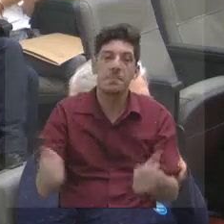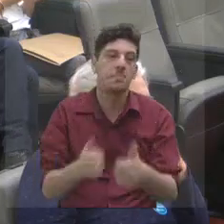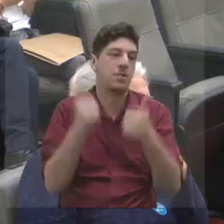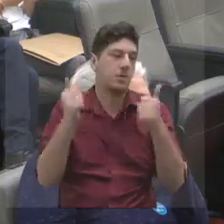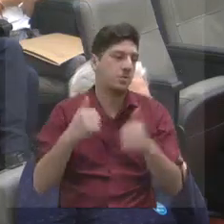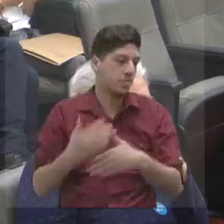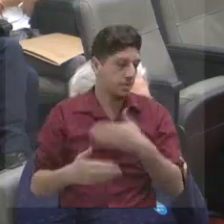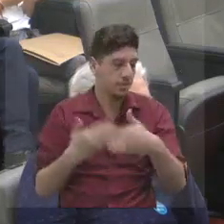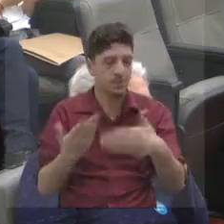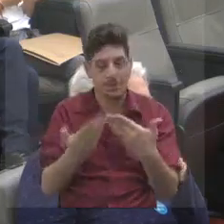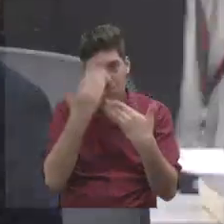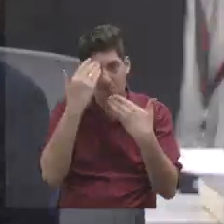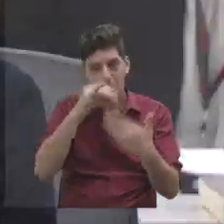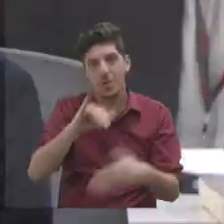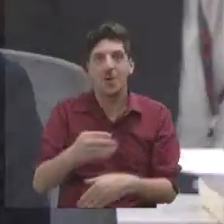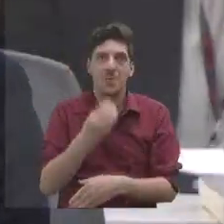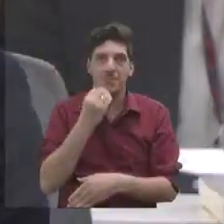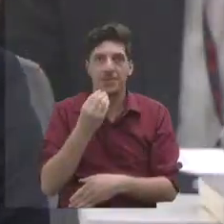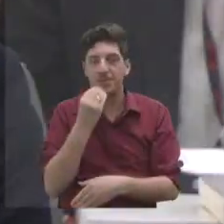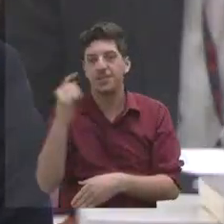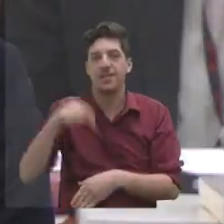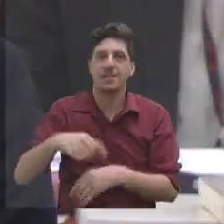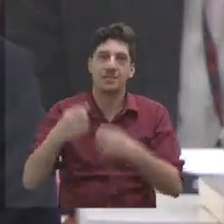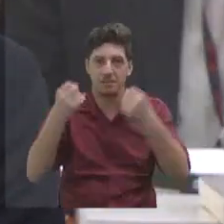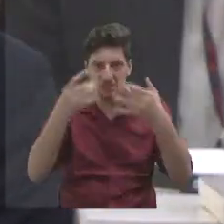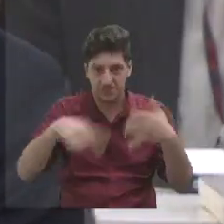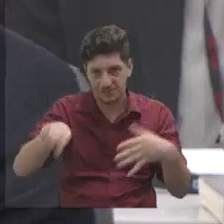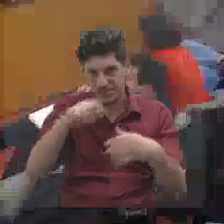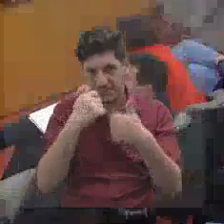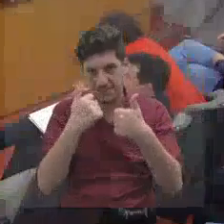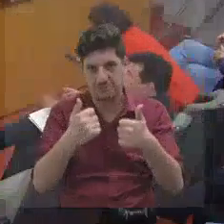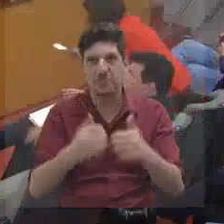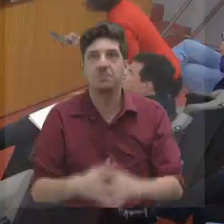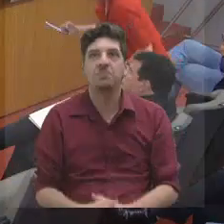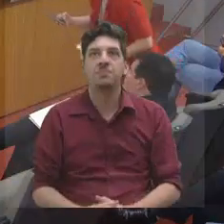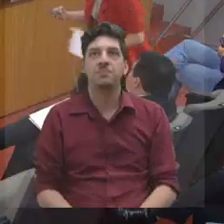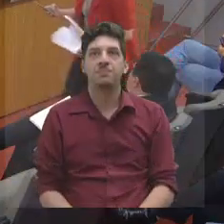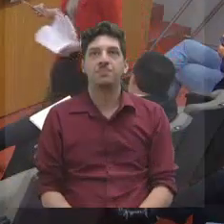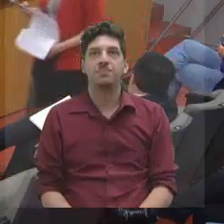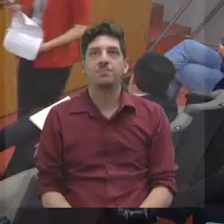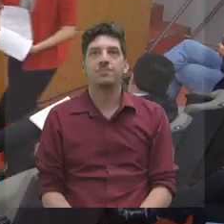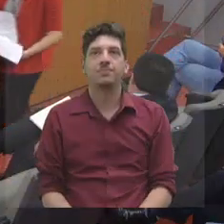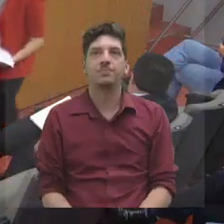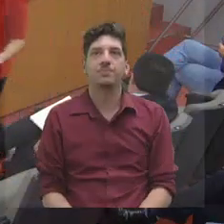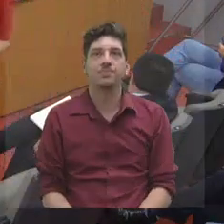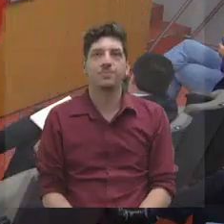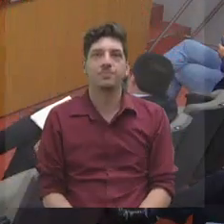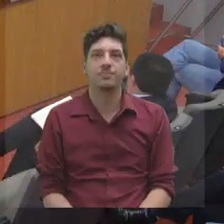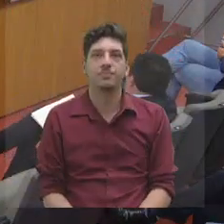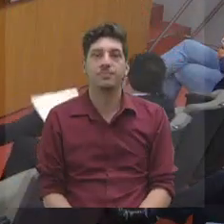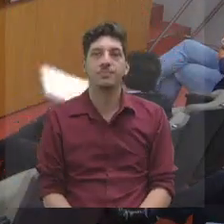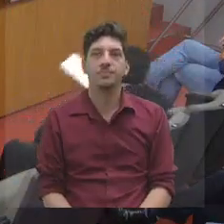eu agradeço a oportunidade para poder fazer esses esclarecimentos aqui é a técnica deputado